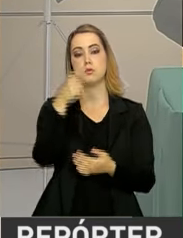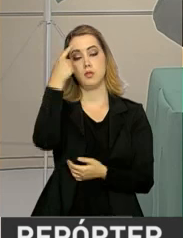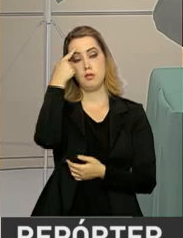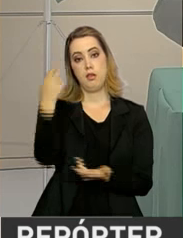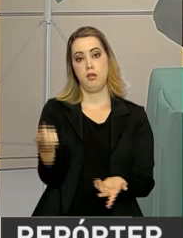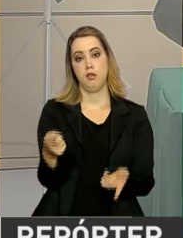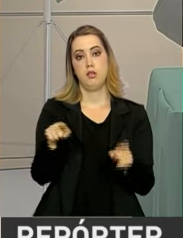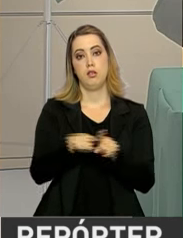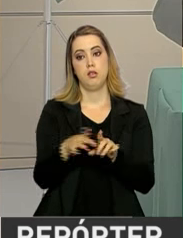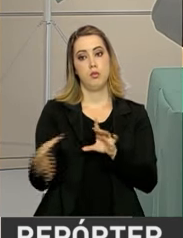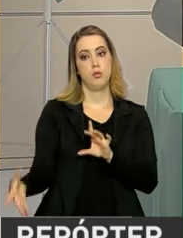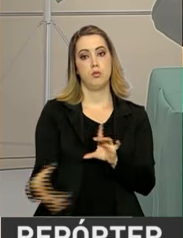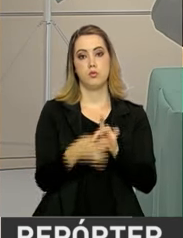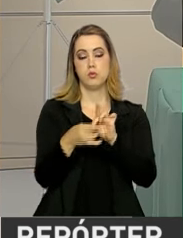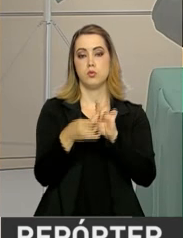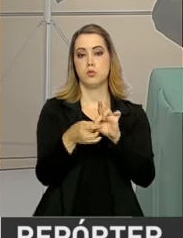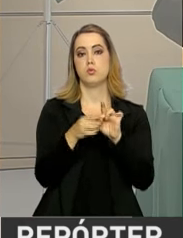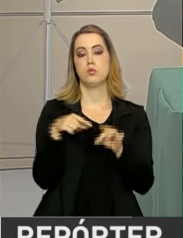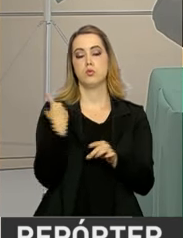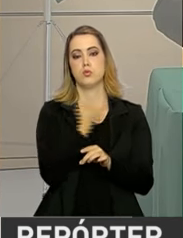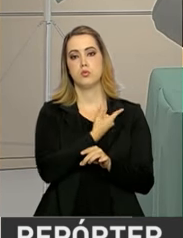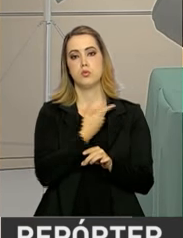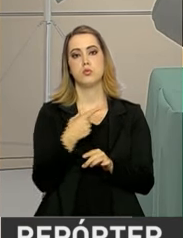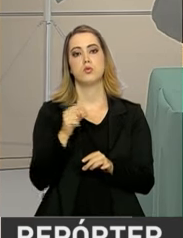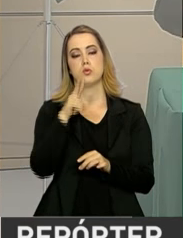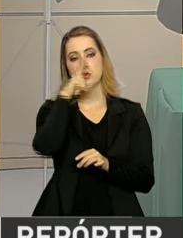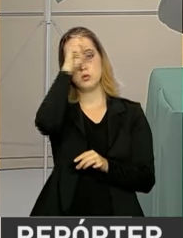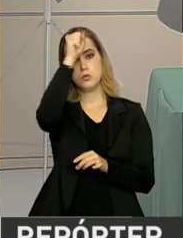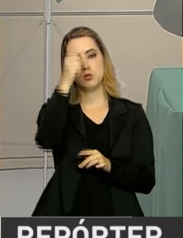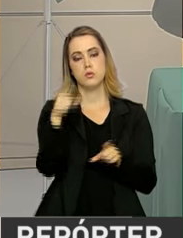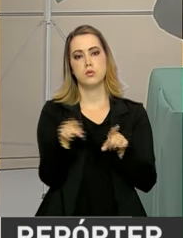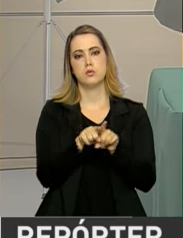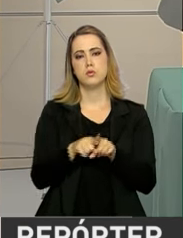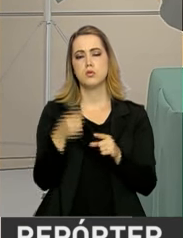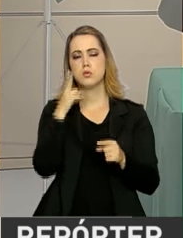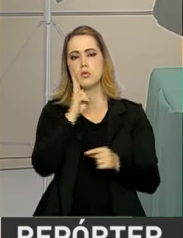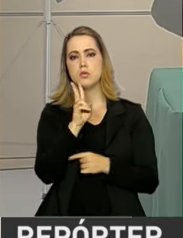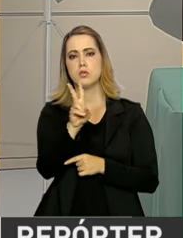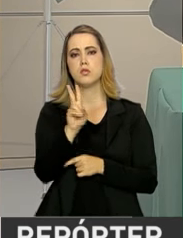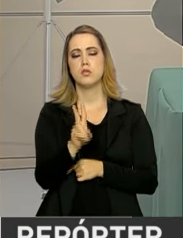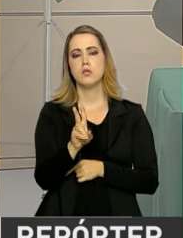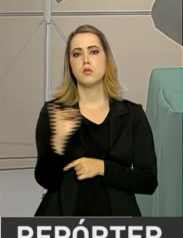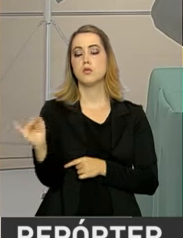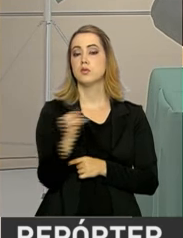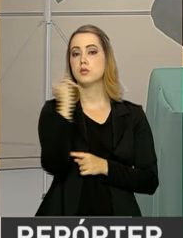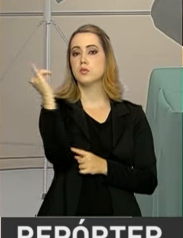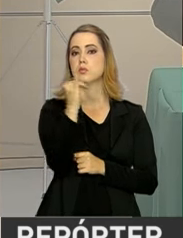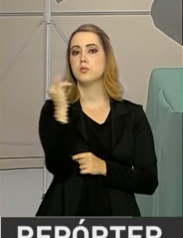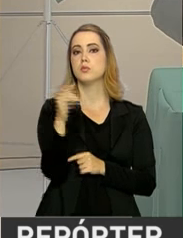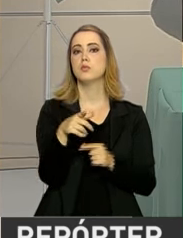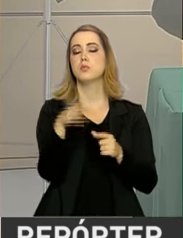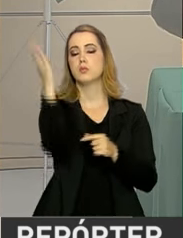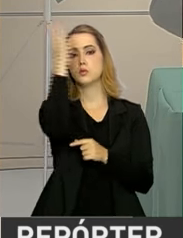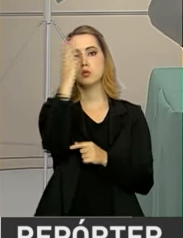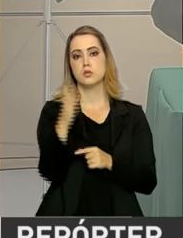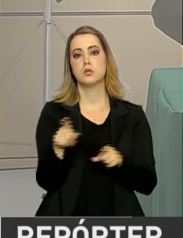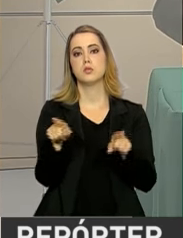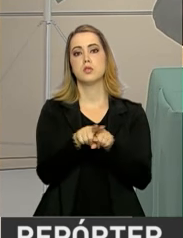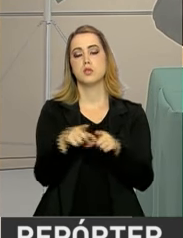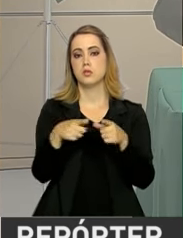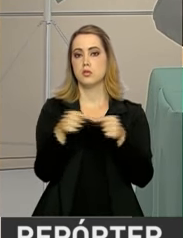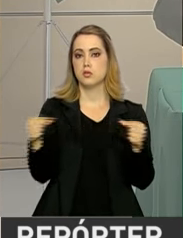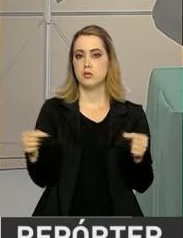nossa parceria estratégica global à luz das prioridades de brasileiros e japonês aliás